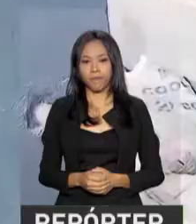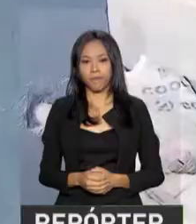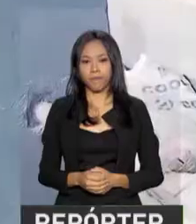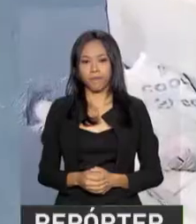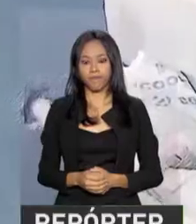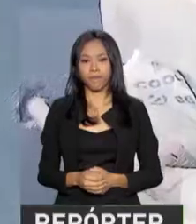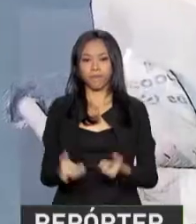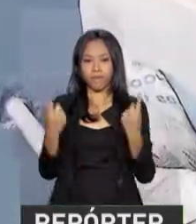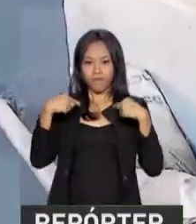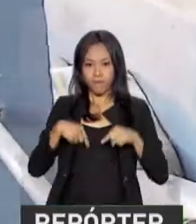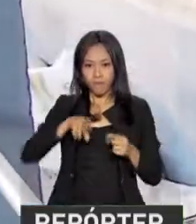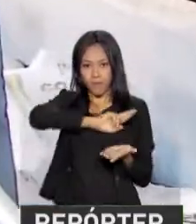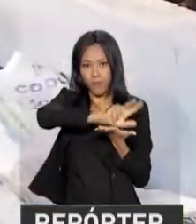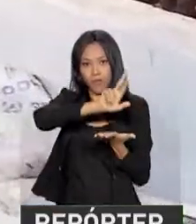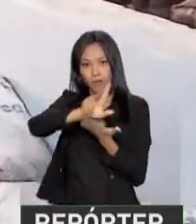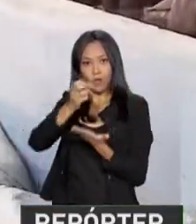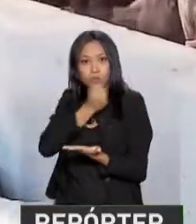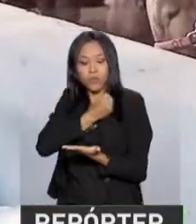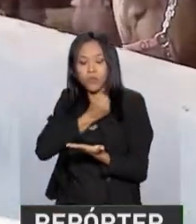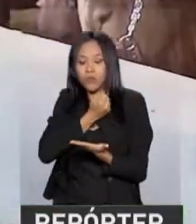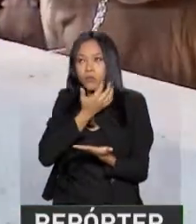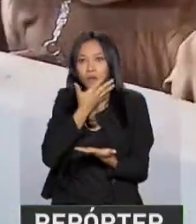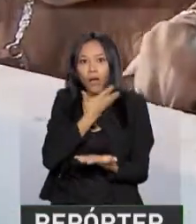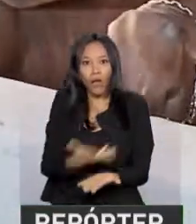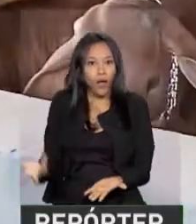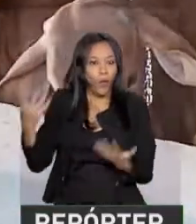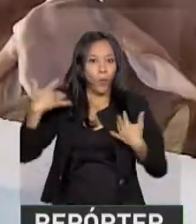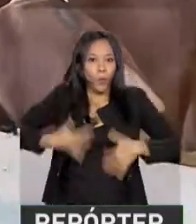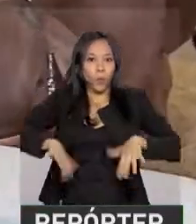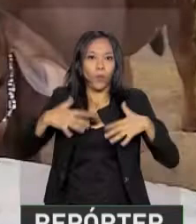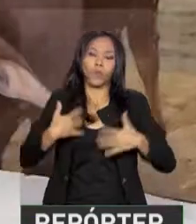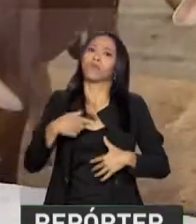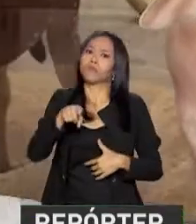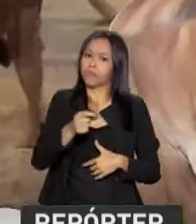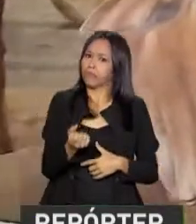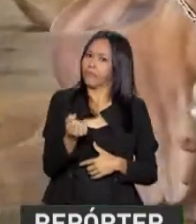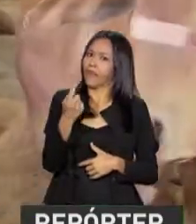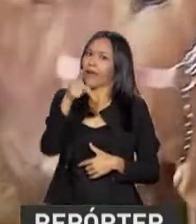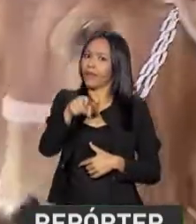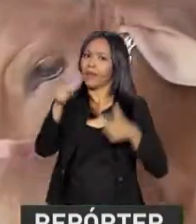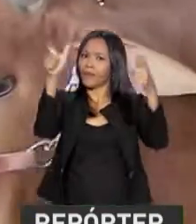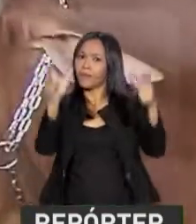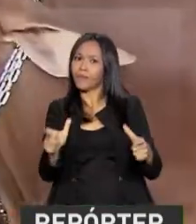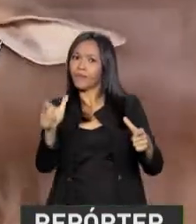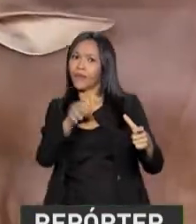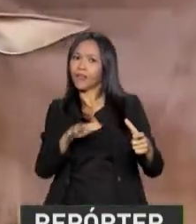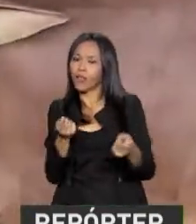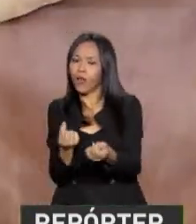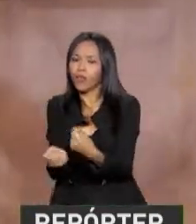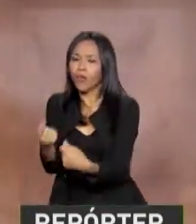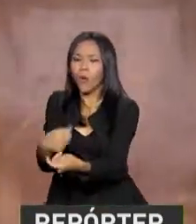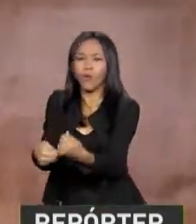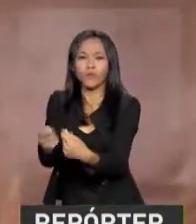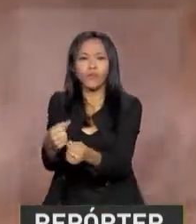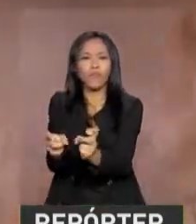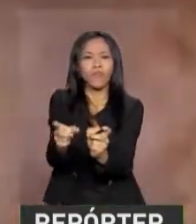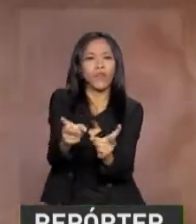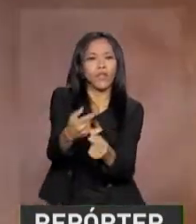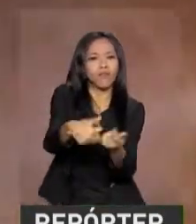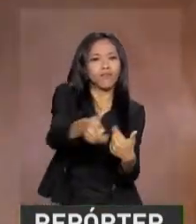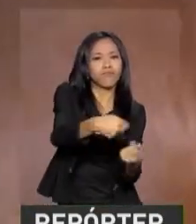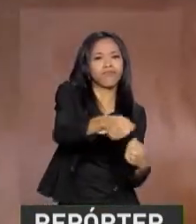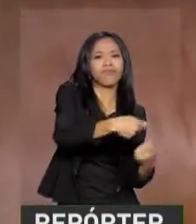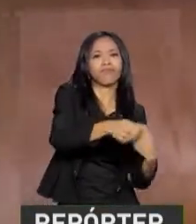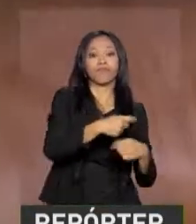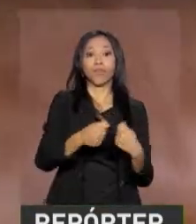e com tantos números surpreendentes não é de se estranhar que aqui seja um cenário de grandes negócios no ano passado a exposição